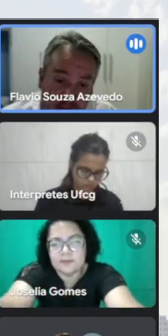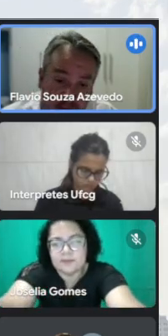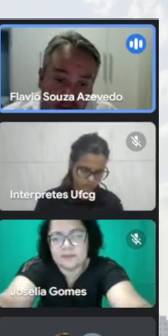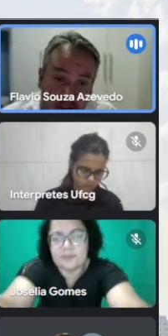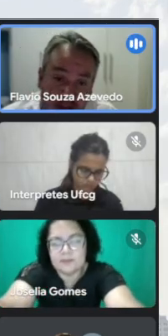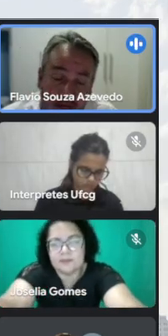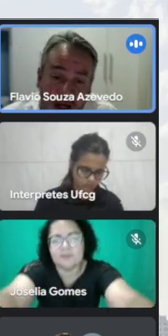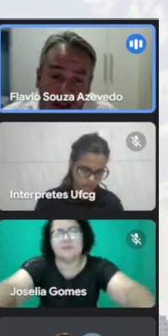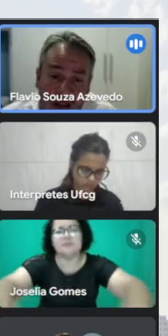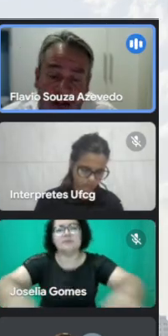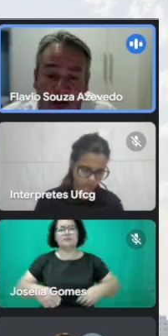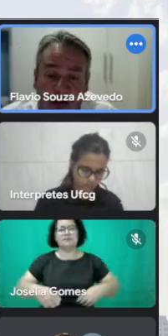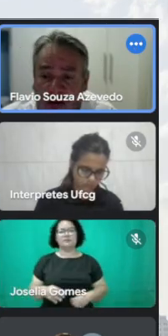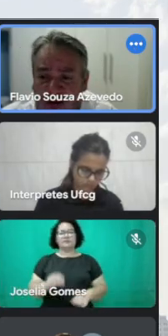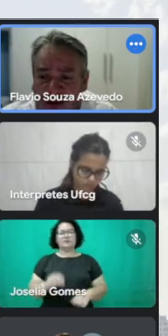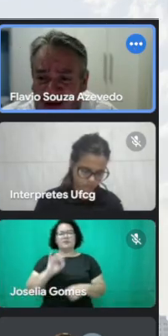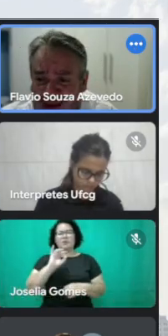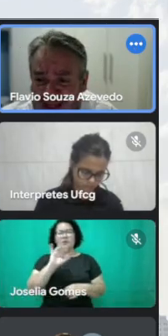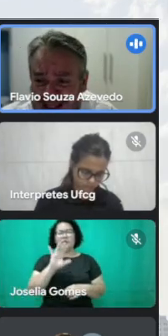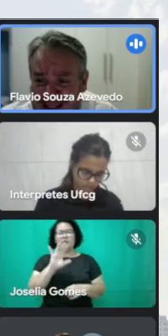dos jardins filtrantes, mas